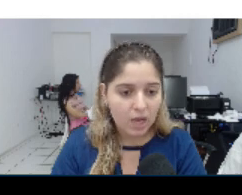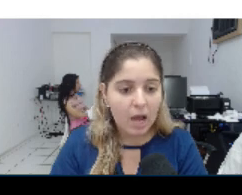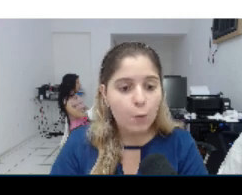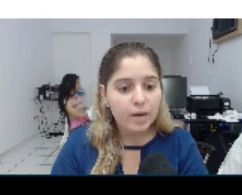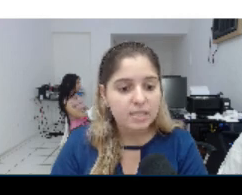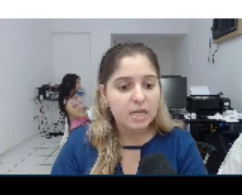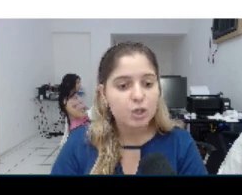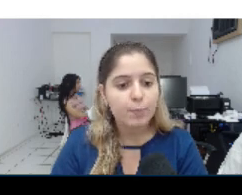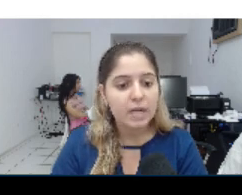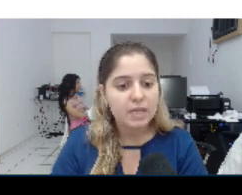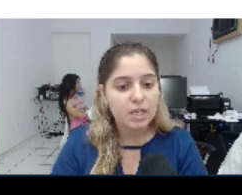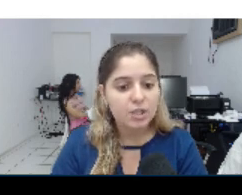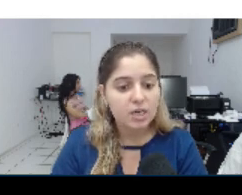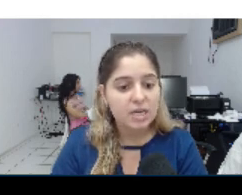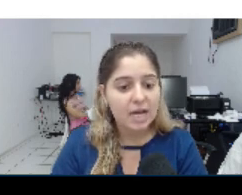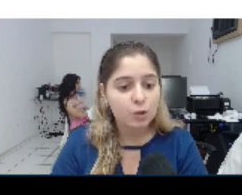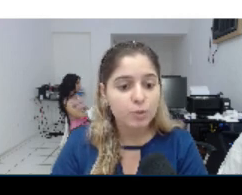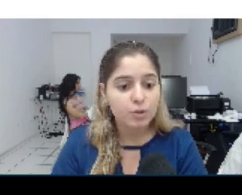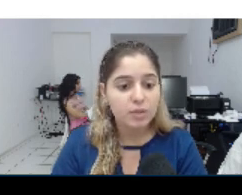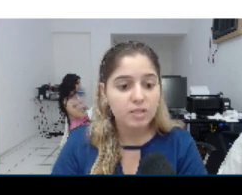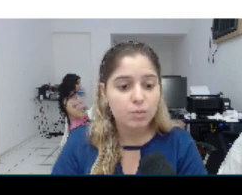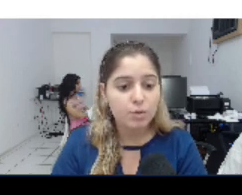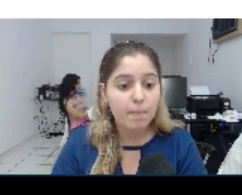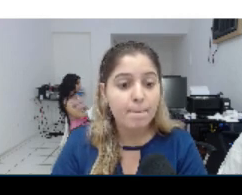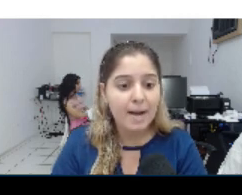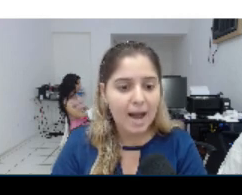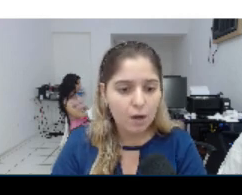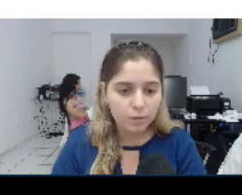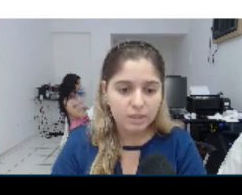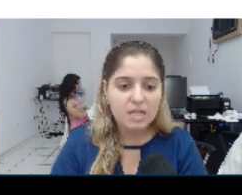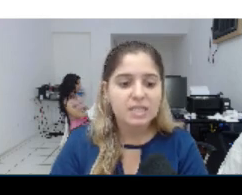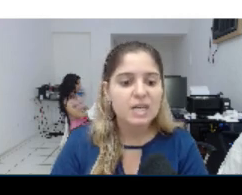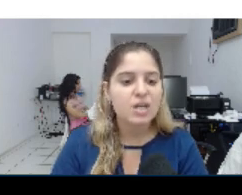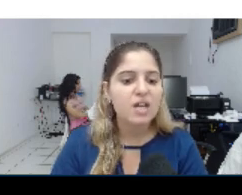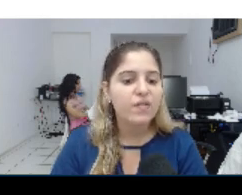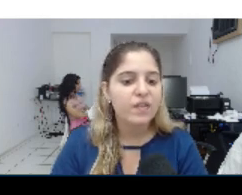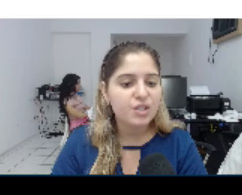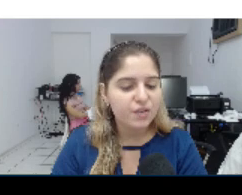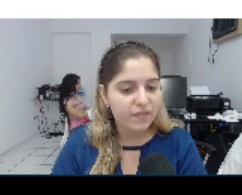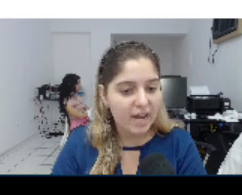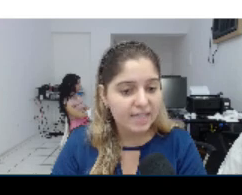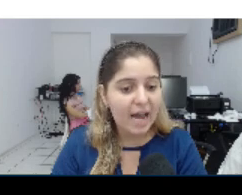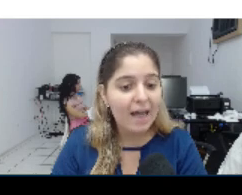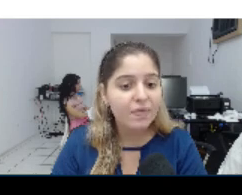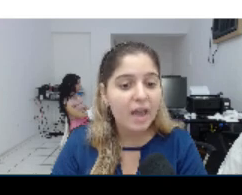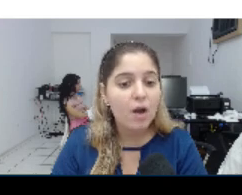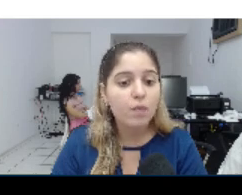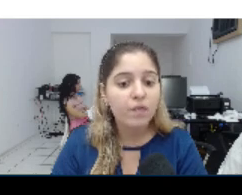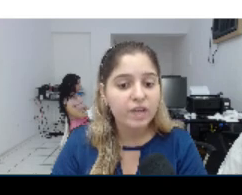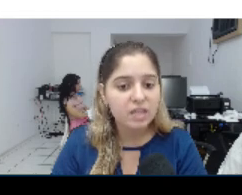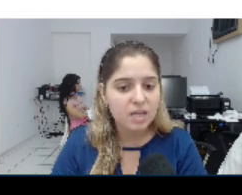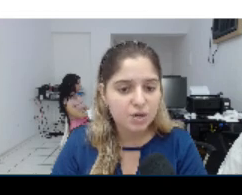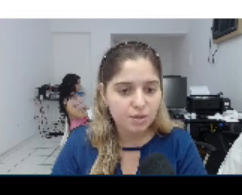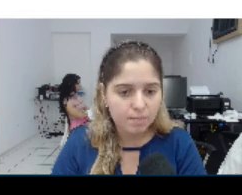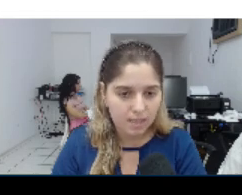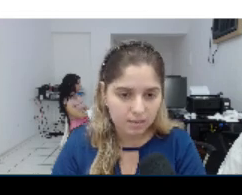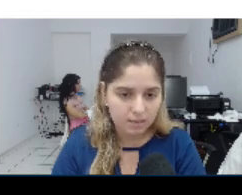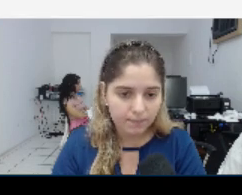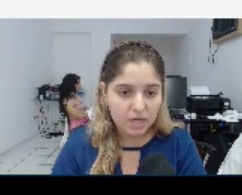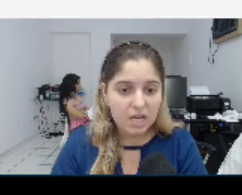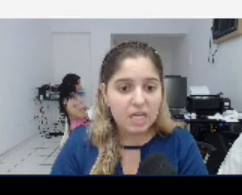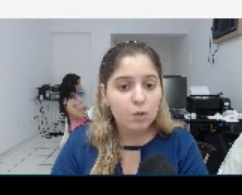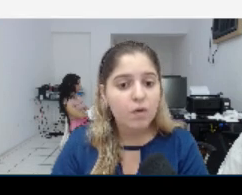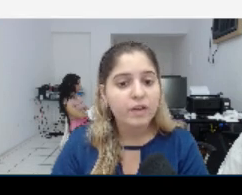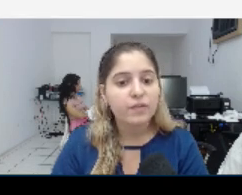março. O presidente pretende que a substituição de Marcos seja efetivada até o fim deste